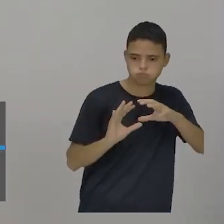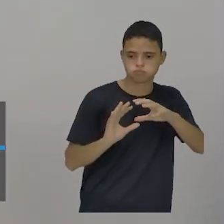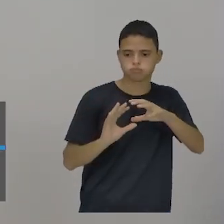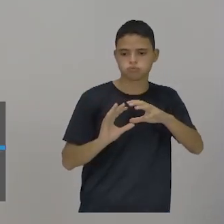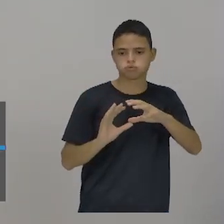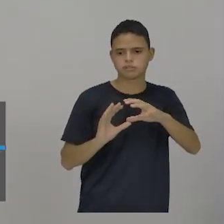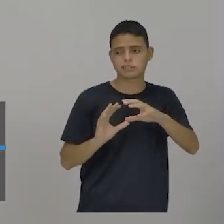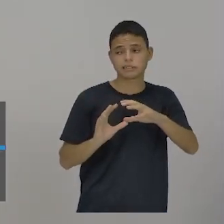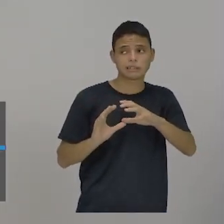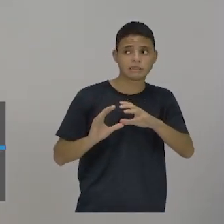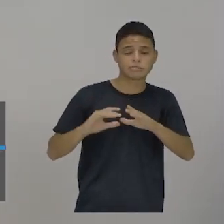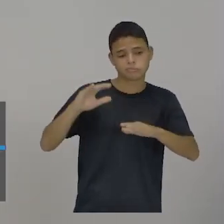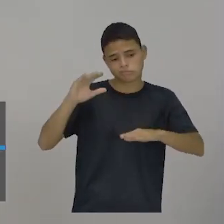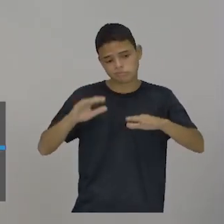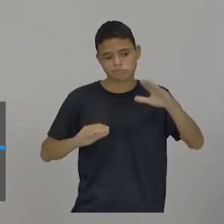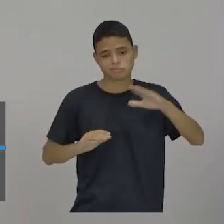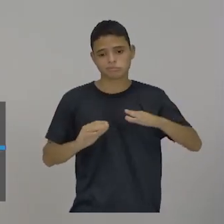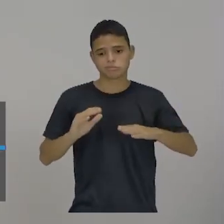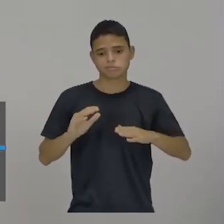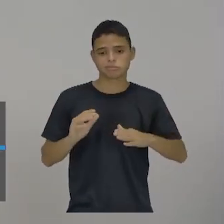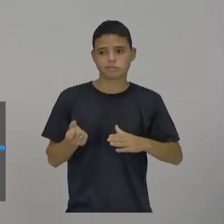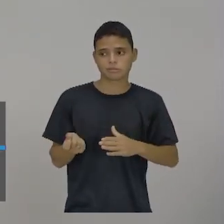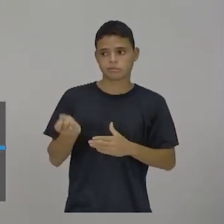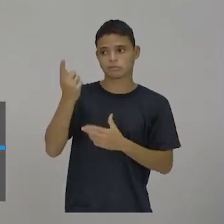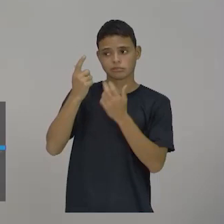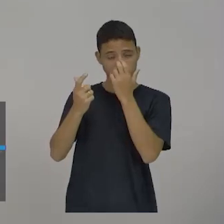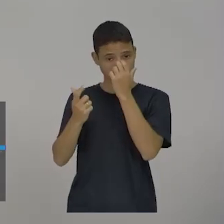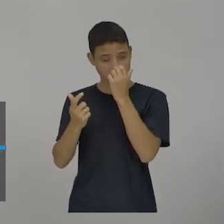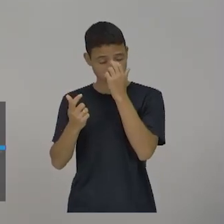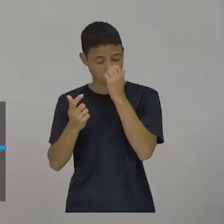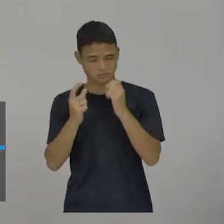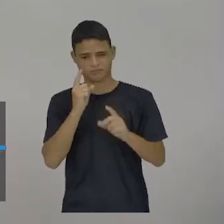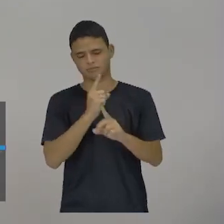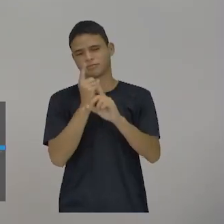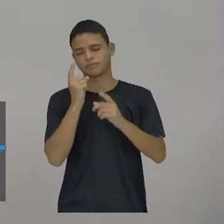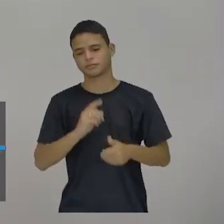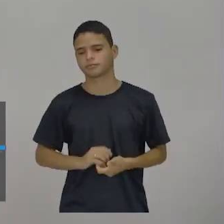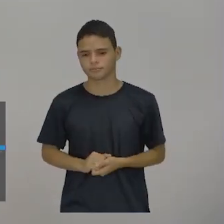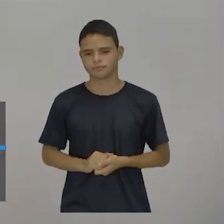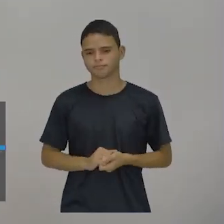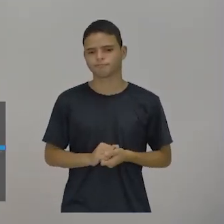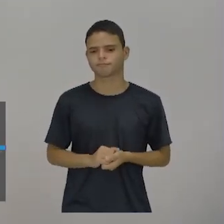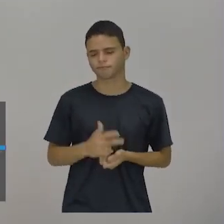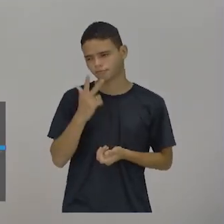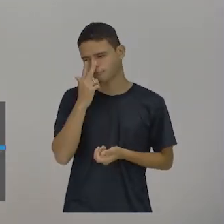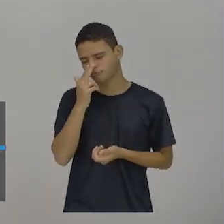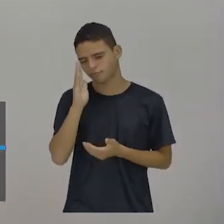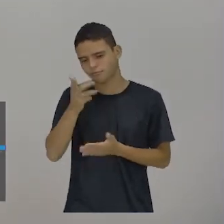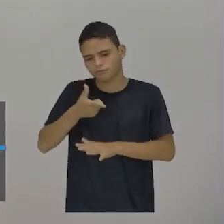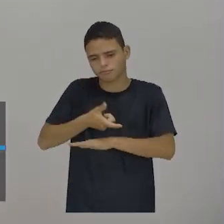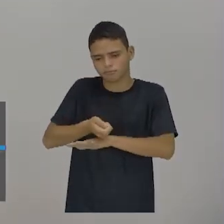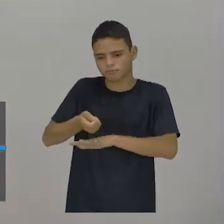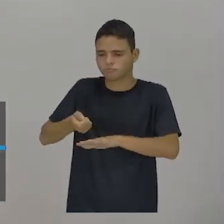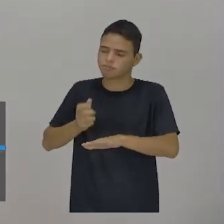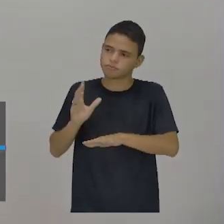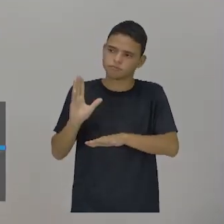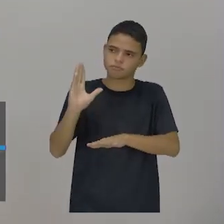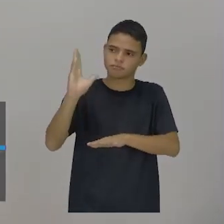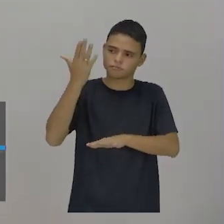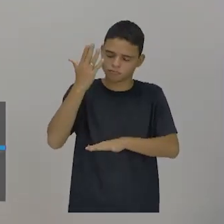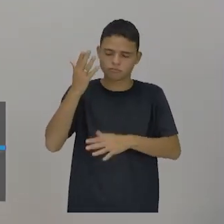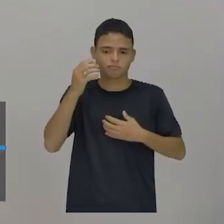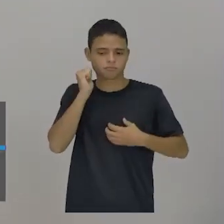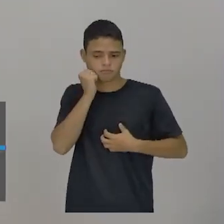coisas que talvez assim, a gente no dia a dia não vamos ler, né? Então, já dá para perceber como se trata de ficção científica, que você vê uma coisa